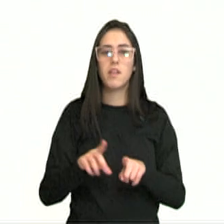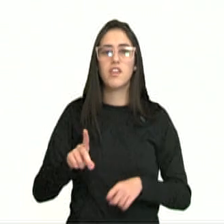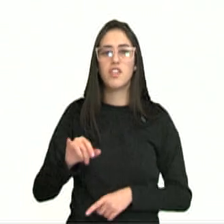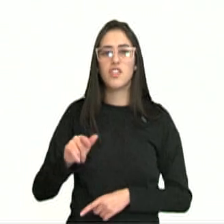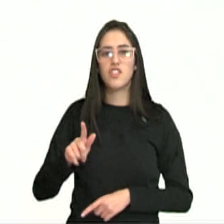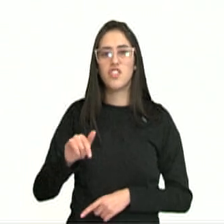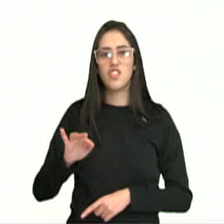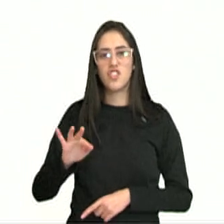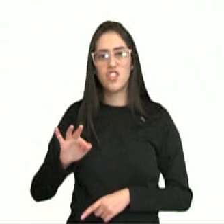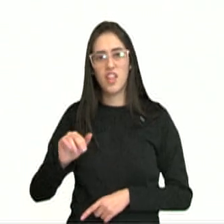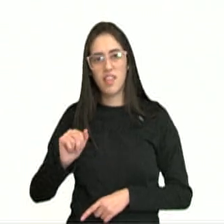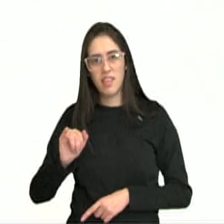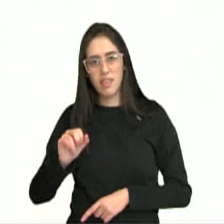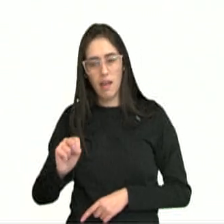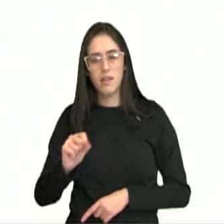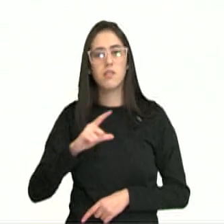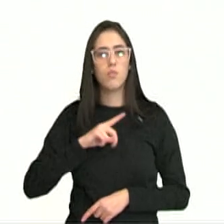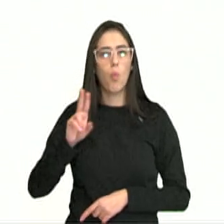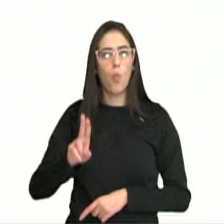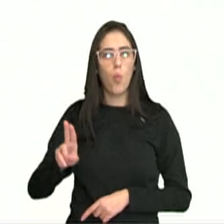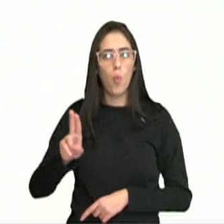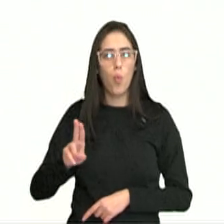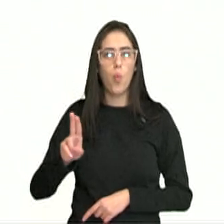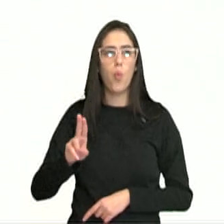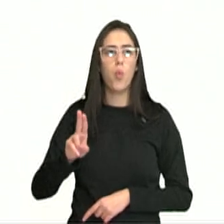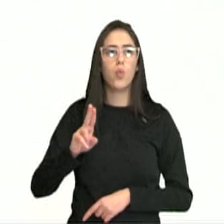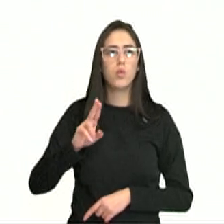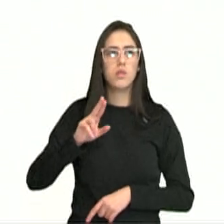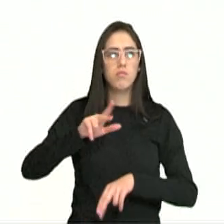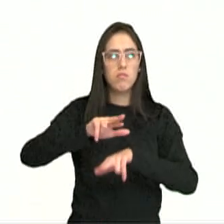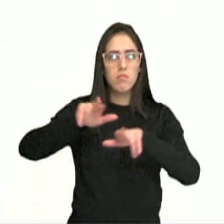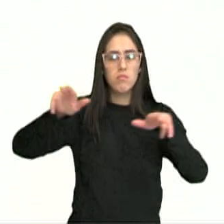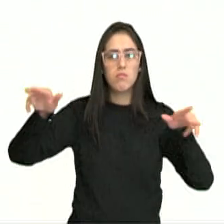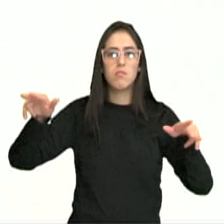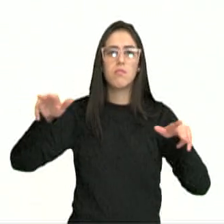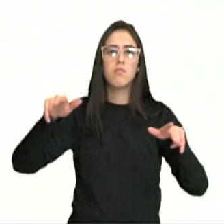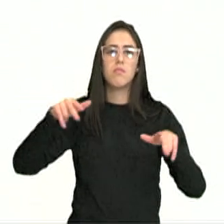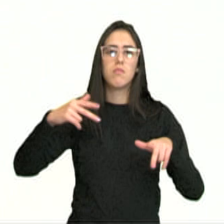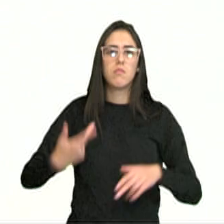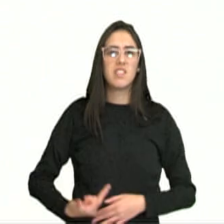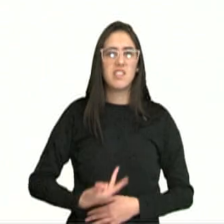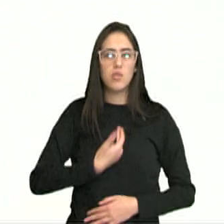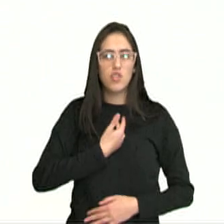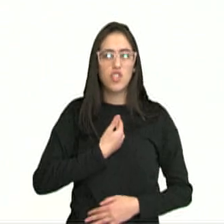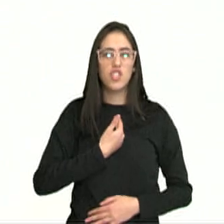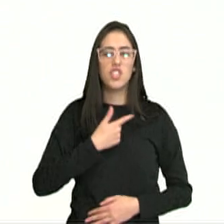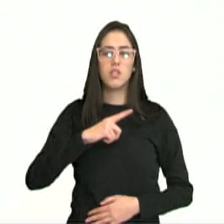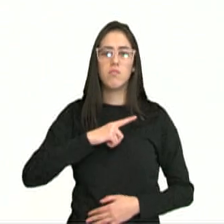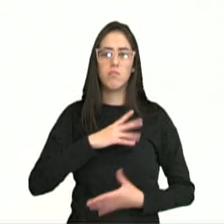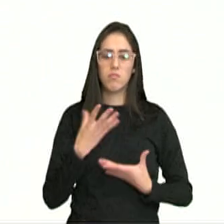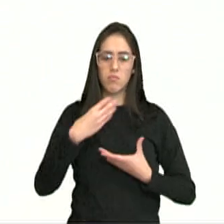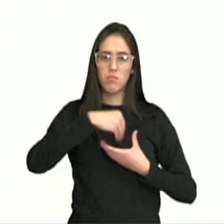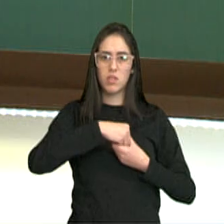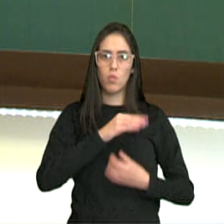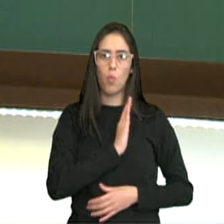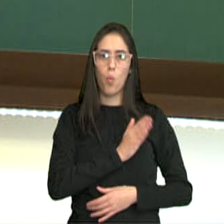de platina e ósmio é utilizada em implantes cirúrgicos como marca-passo e válvulas pulmonares